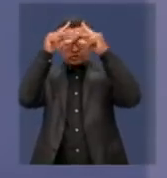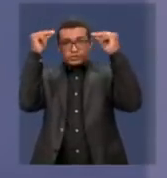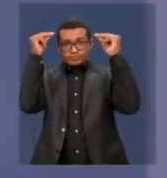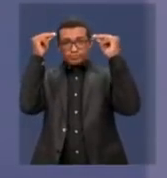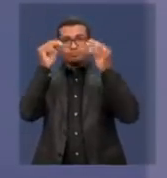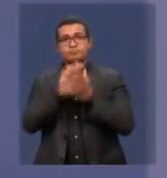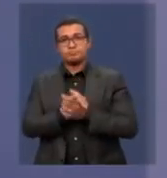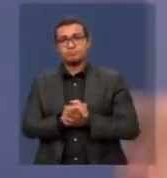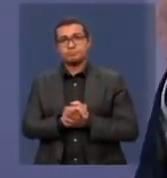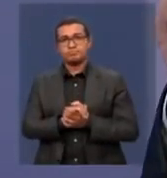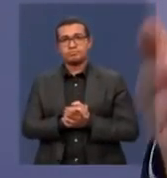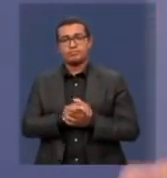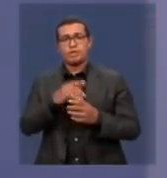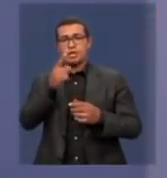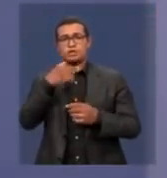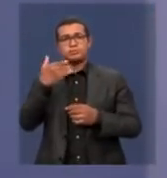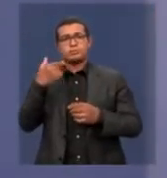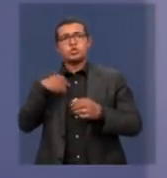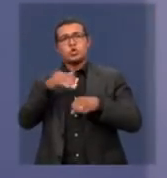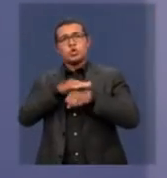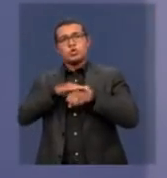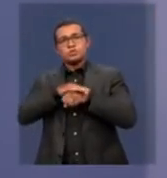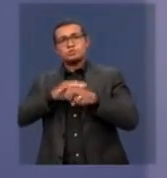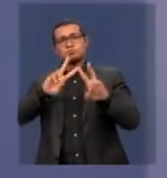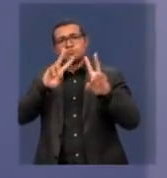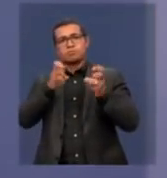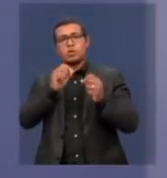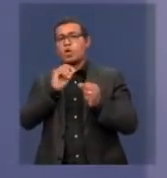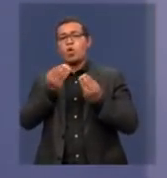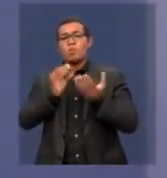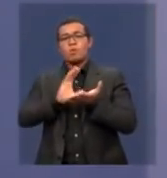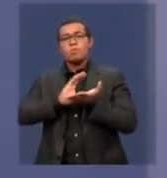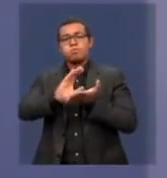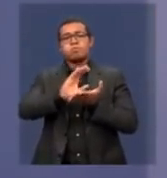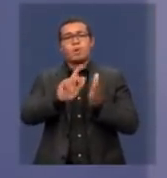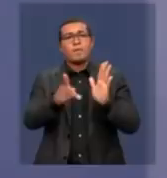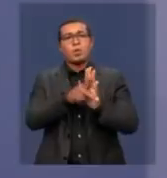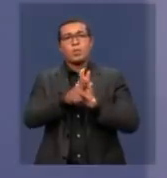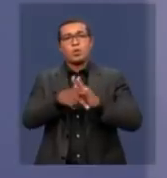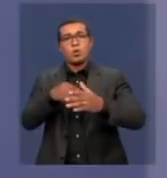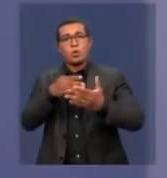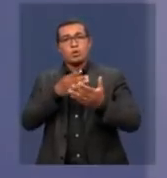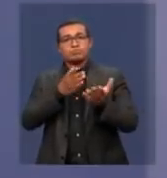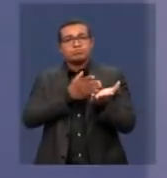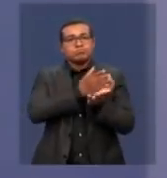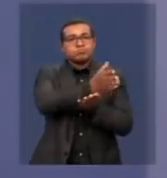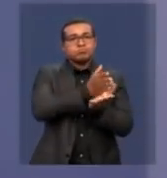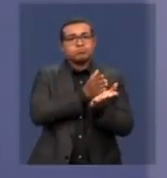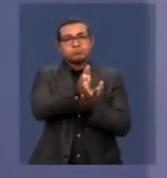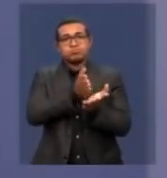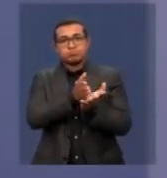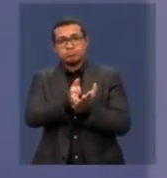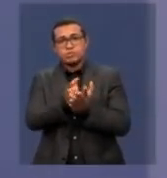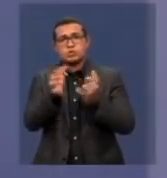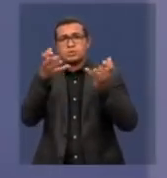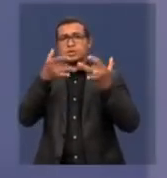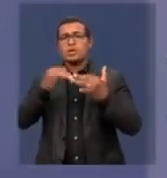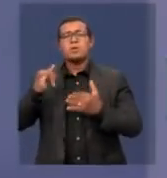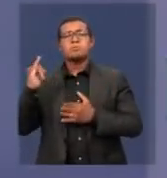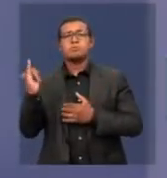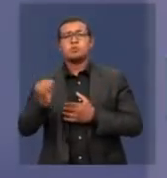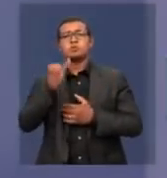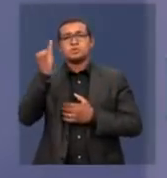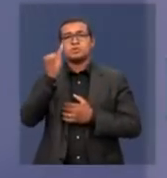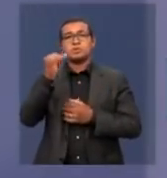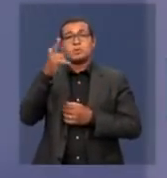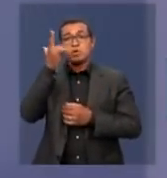nossa rua nós começamos a tratar jaqueline sobre investimento em estradas eu disse da importância das estradas para o desenvolvimento